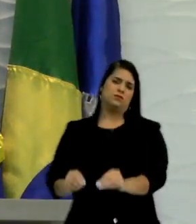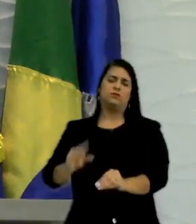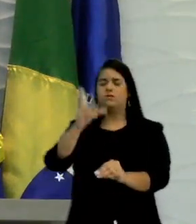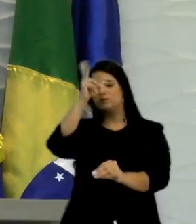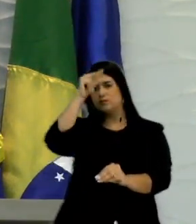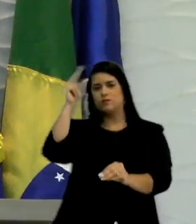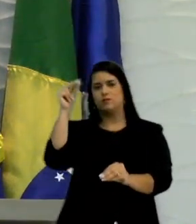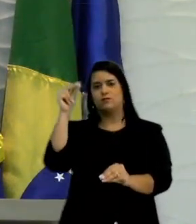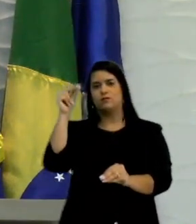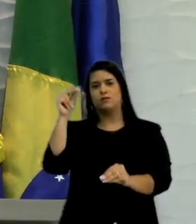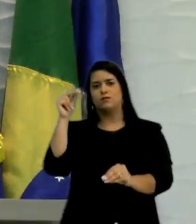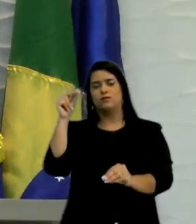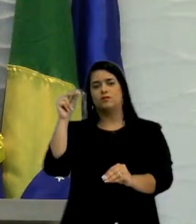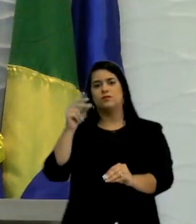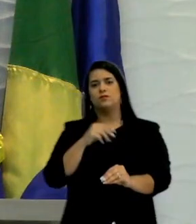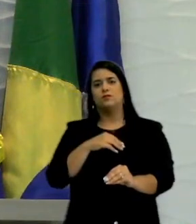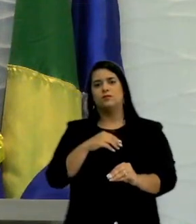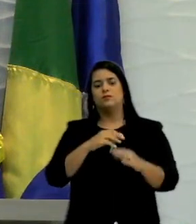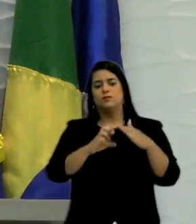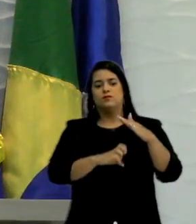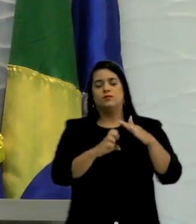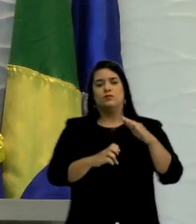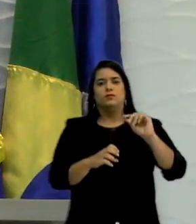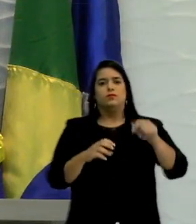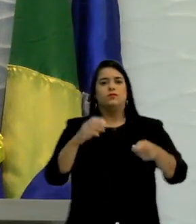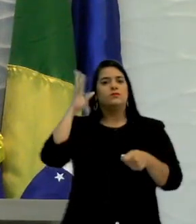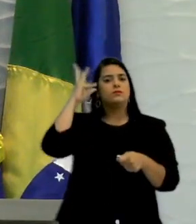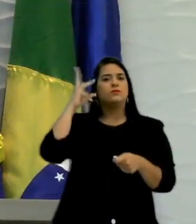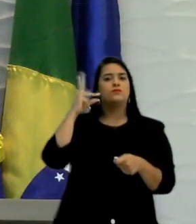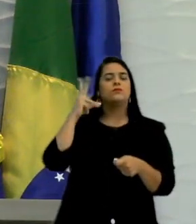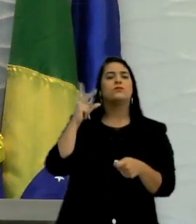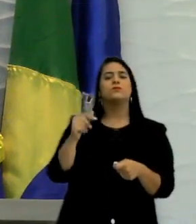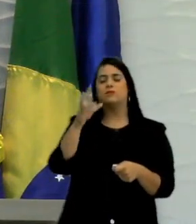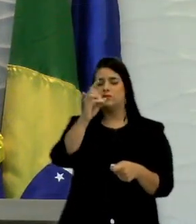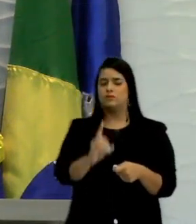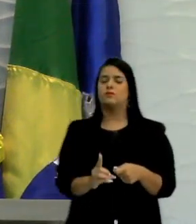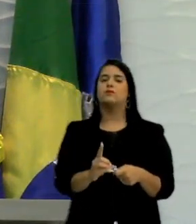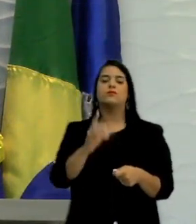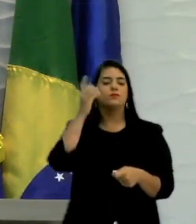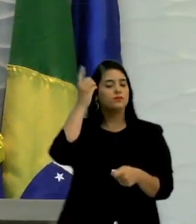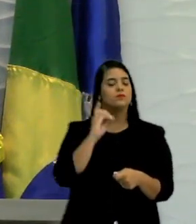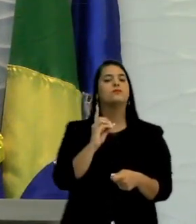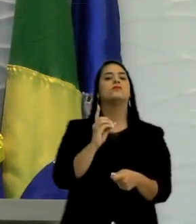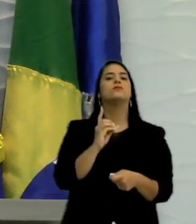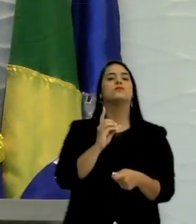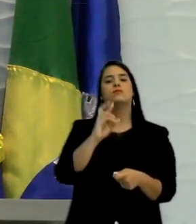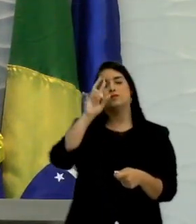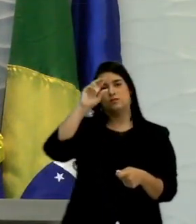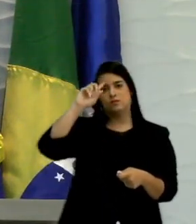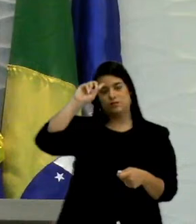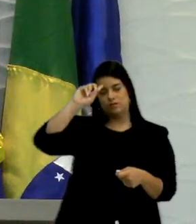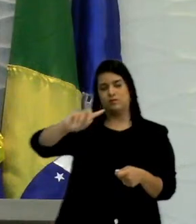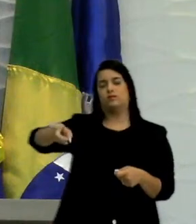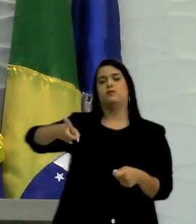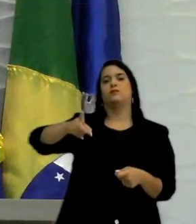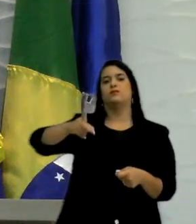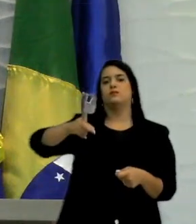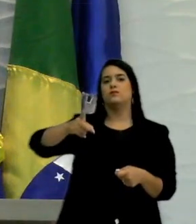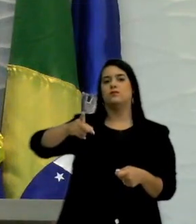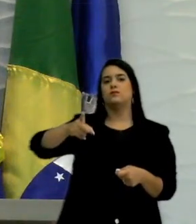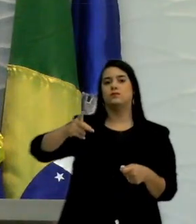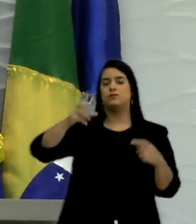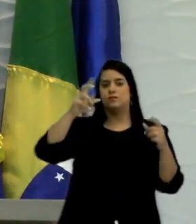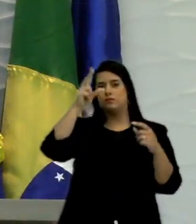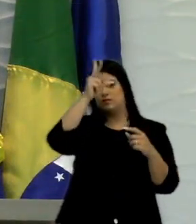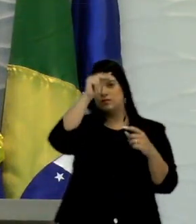Almeida, que tem o meu respeito, é dar a Débora Almeida o direito de governar São Bento do Una mais uma vez. Então a gente vai contra esse mal